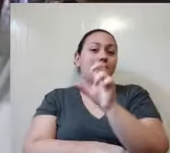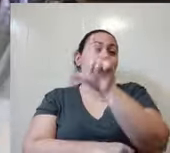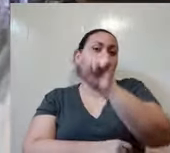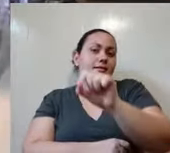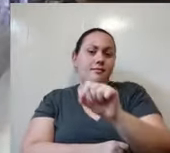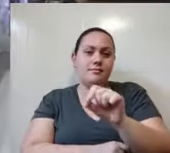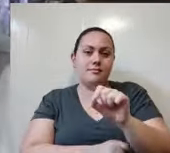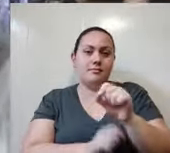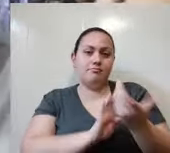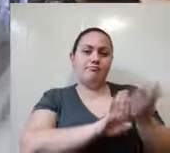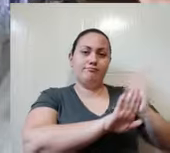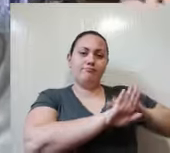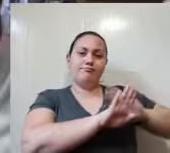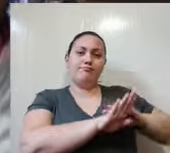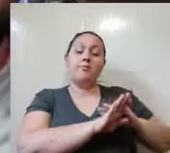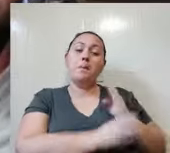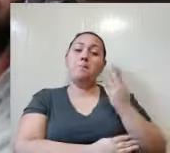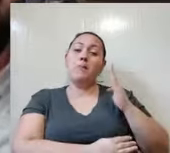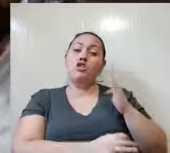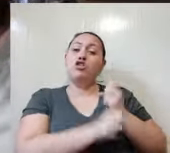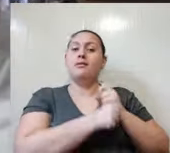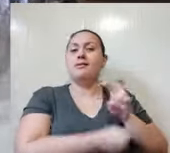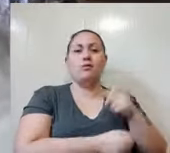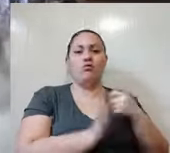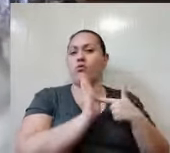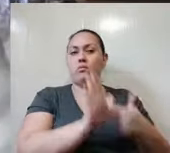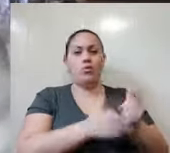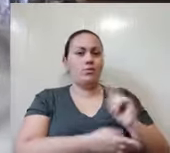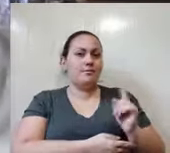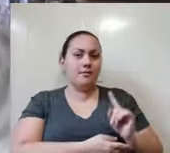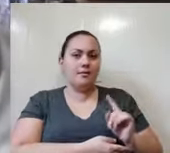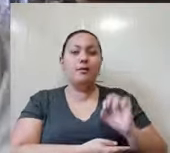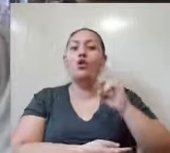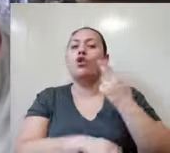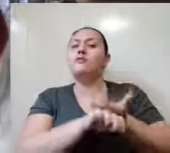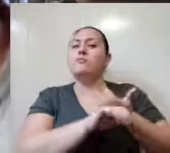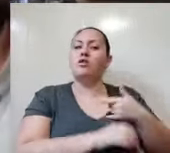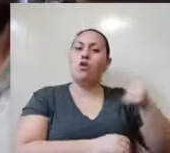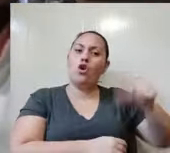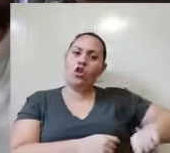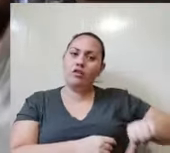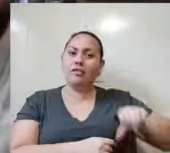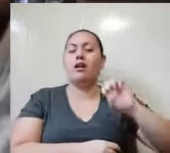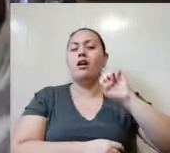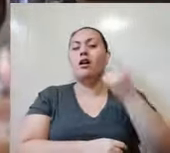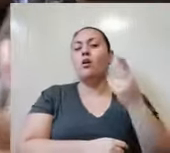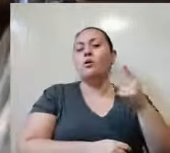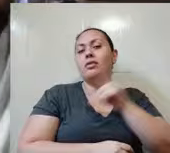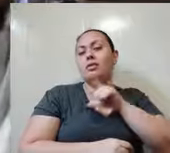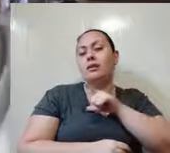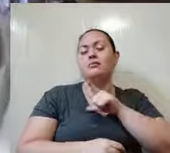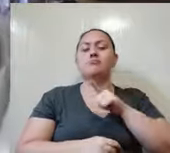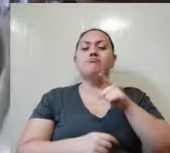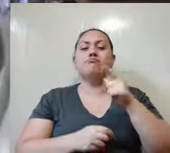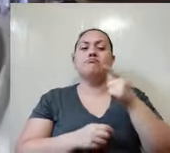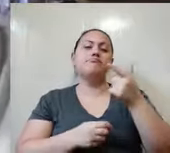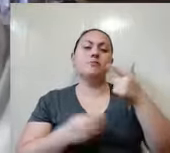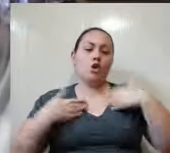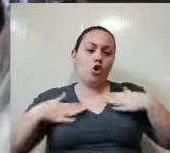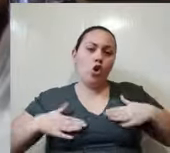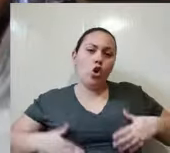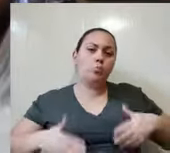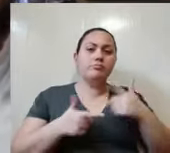biologia, a disciplina que eu rodei, aquela celulite no canto da perna e tudo mais, que tá tudo bem ter.